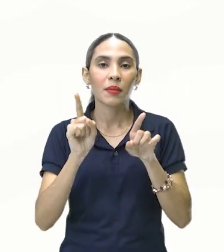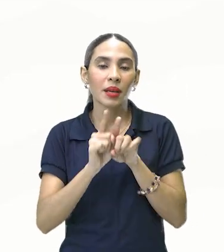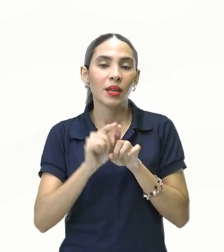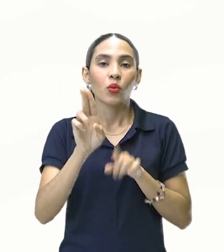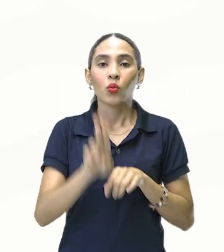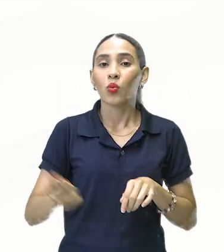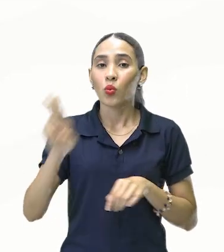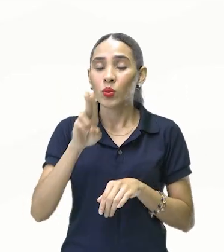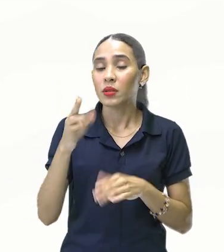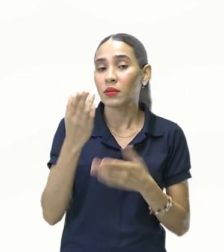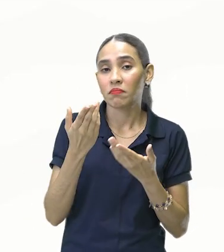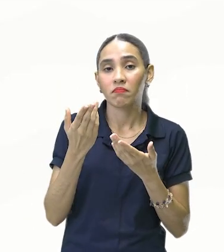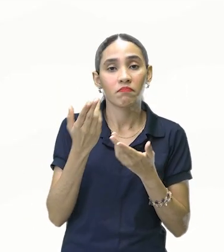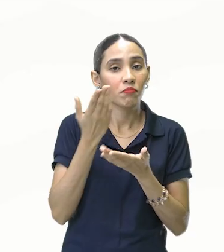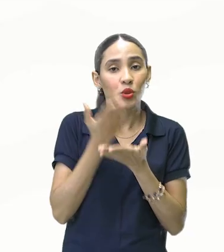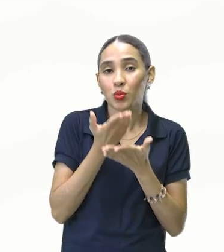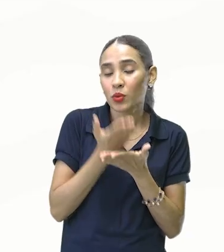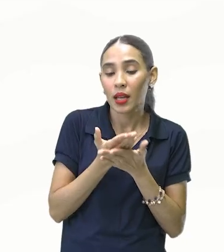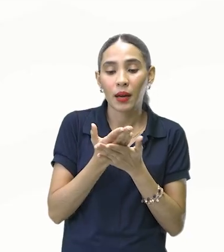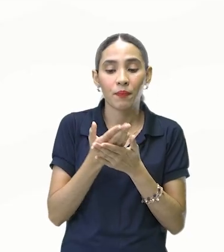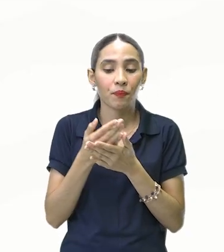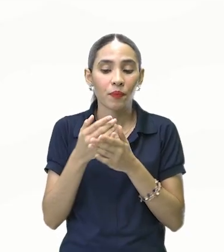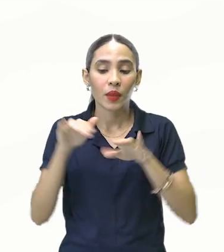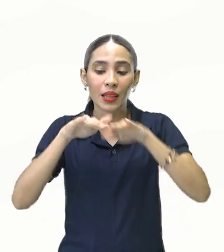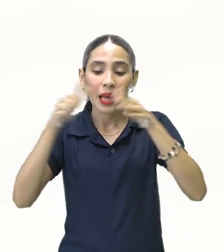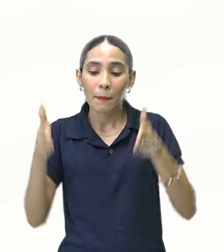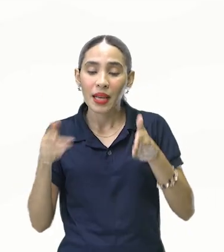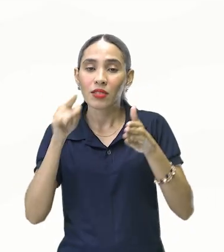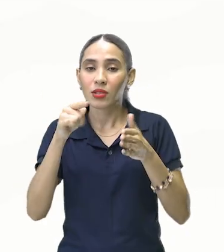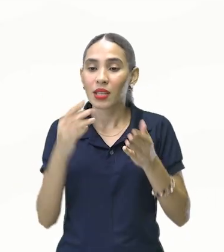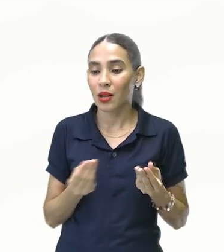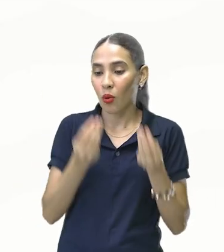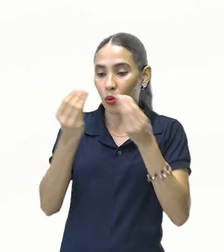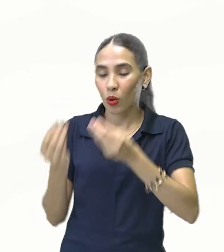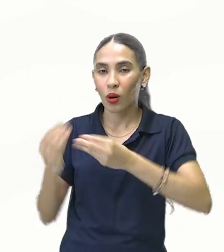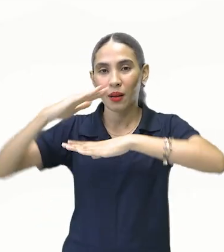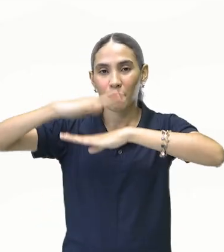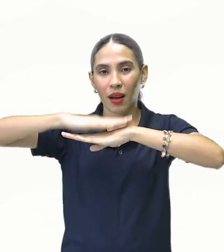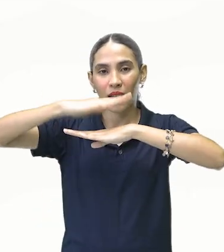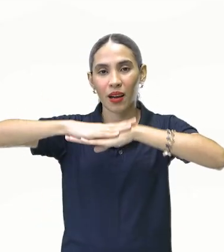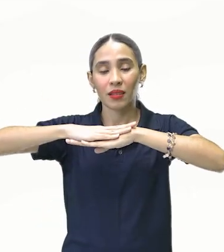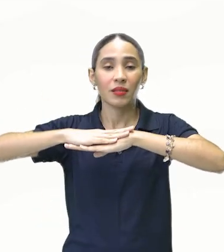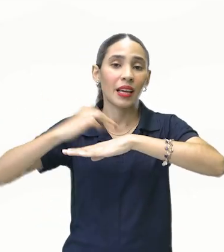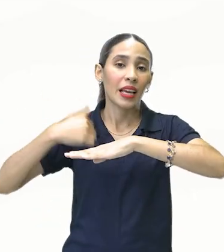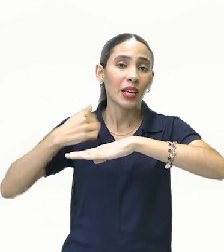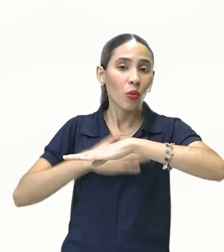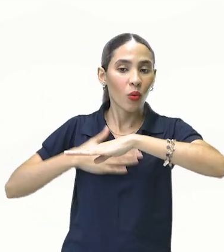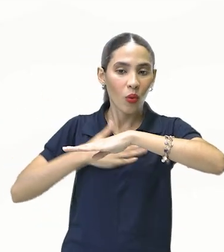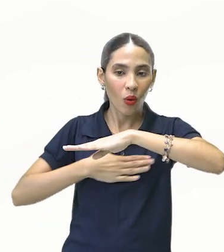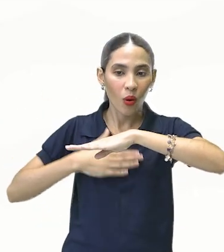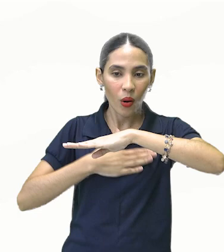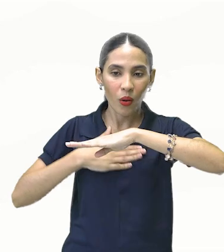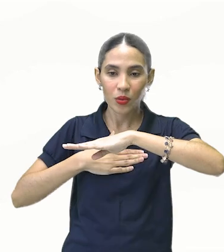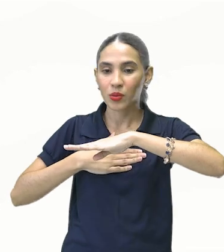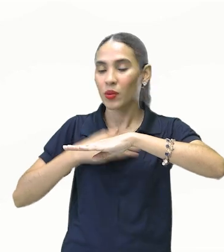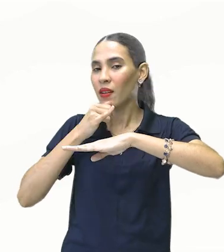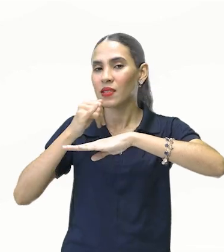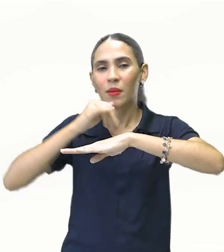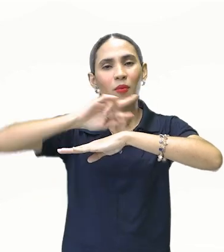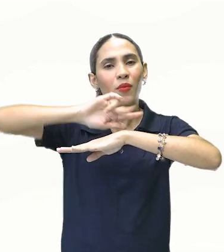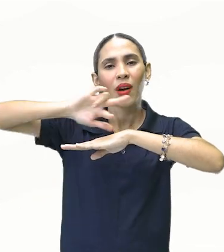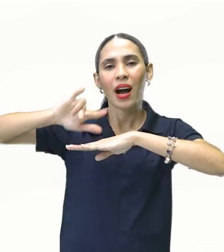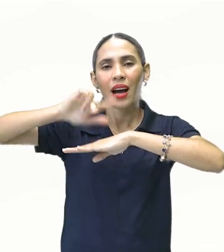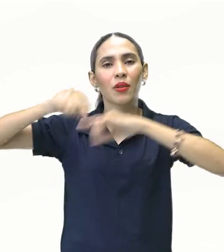para estudar, que naquele espaço eu gosto de colocar coisas que me agradam, post-it,